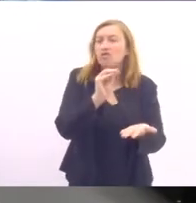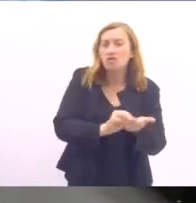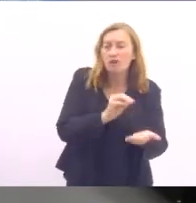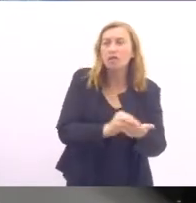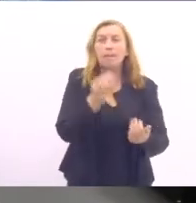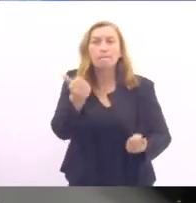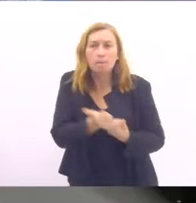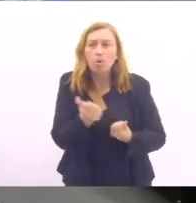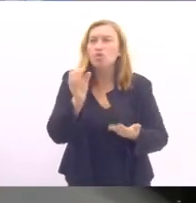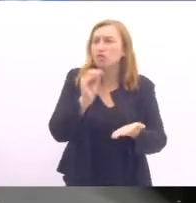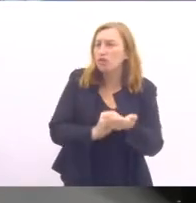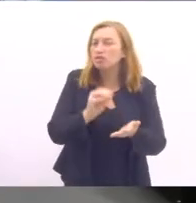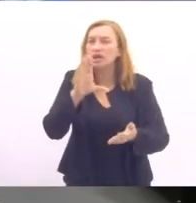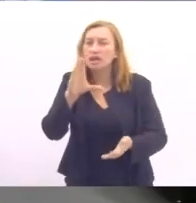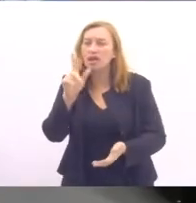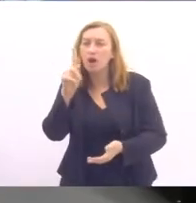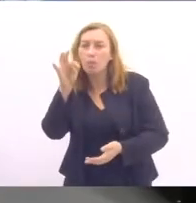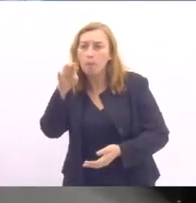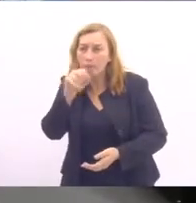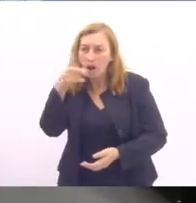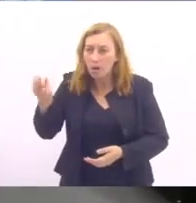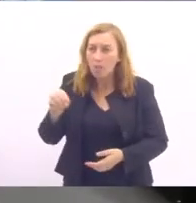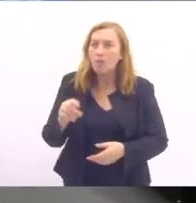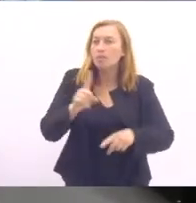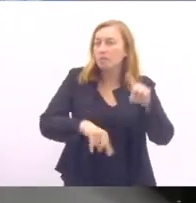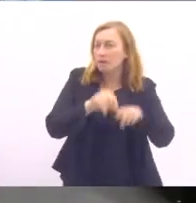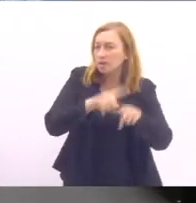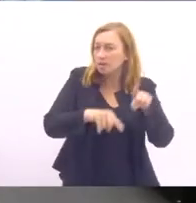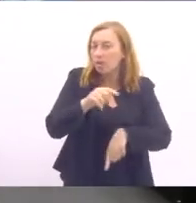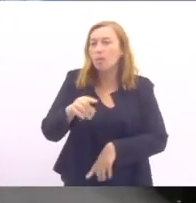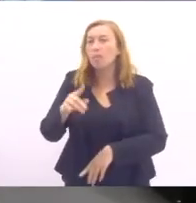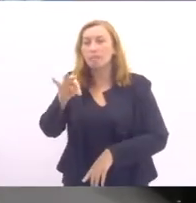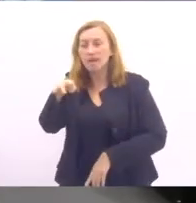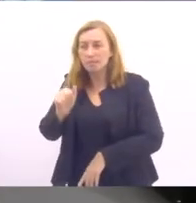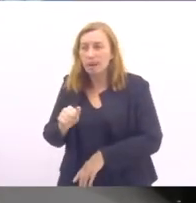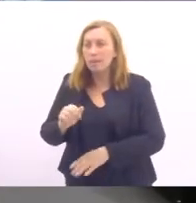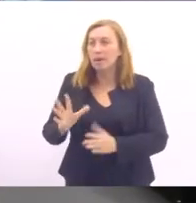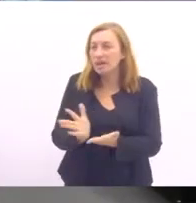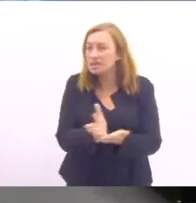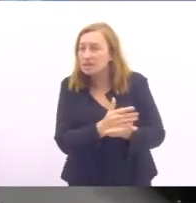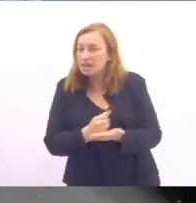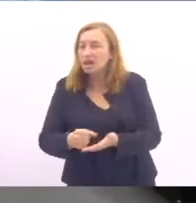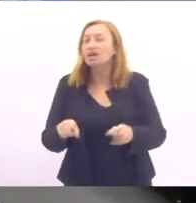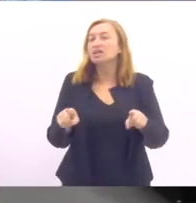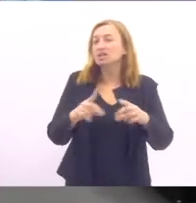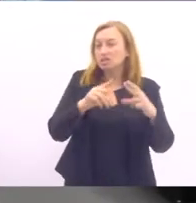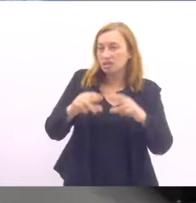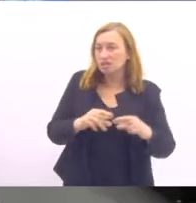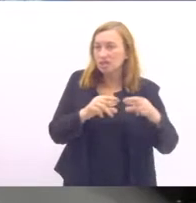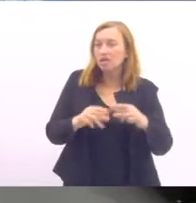apoio, falta galpão, falta matéria-prima para eles reciclarem, falta as cooperativas